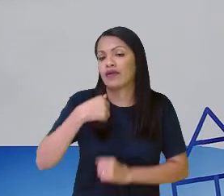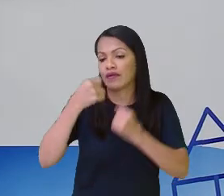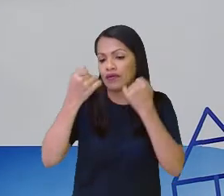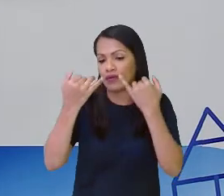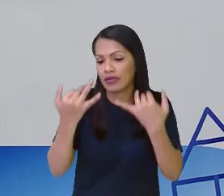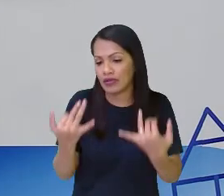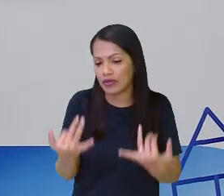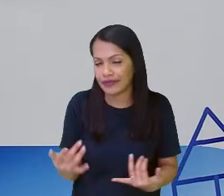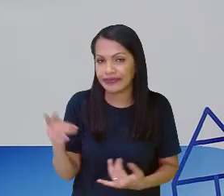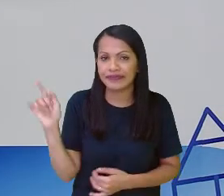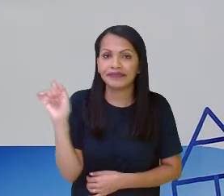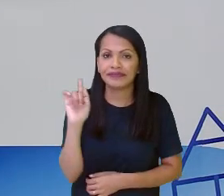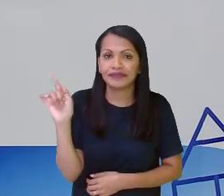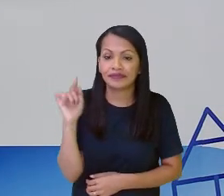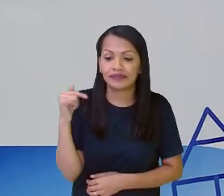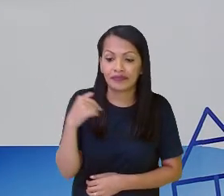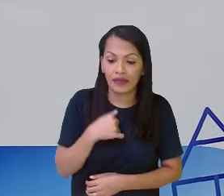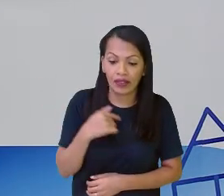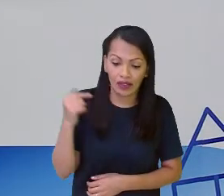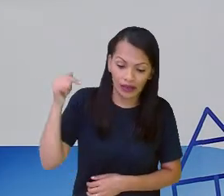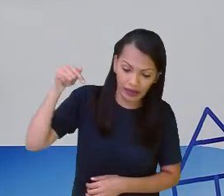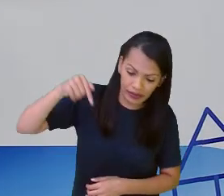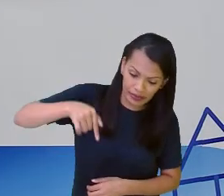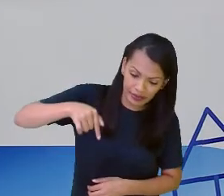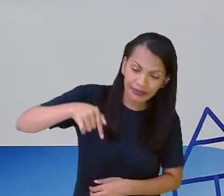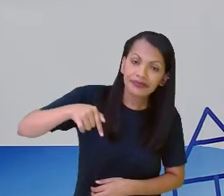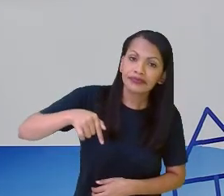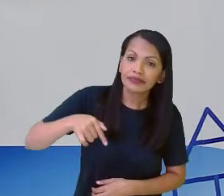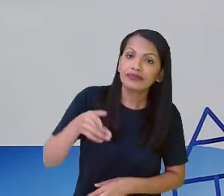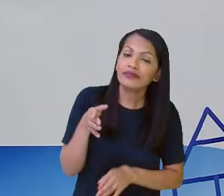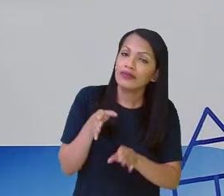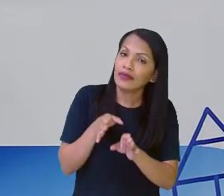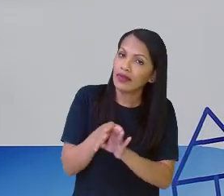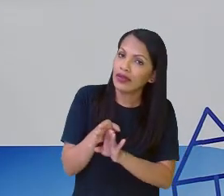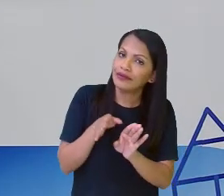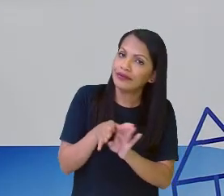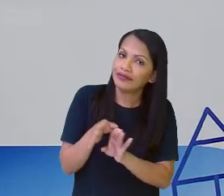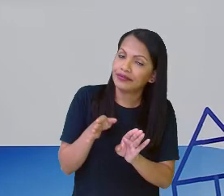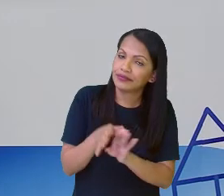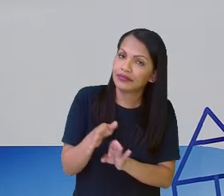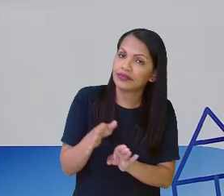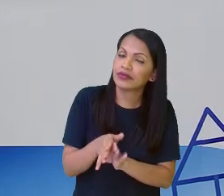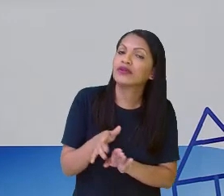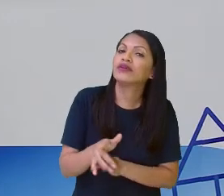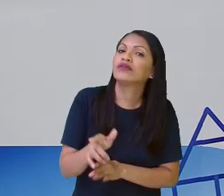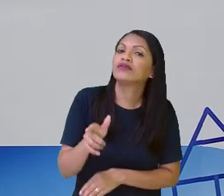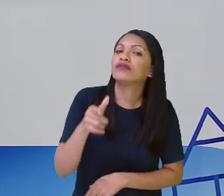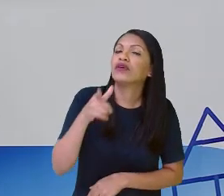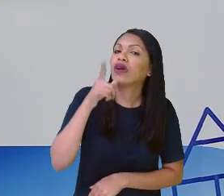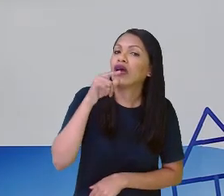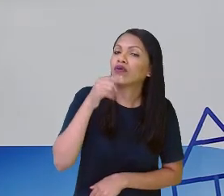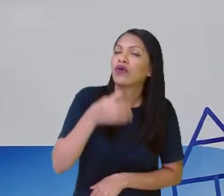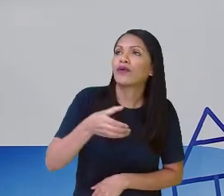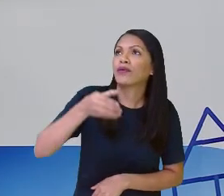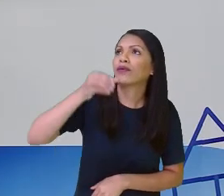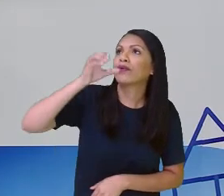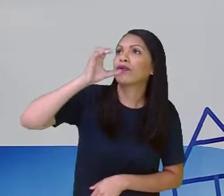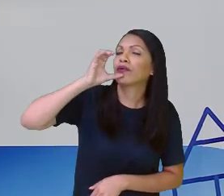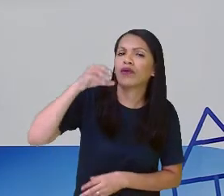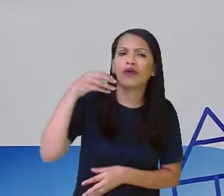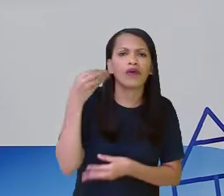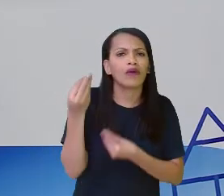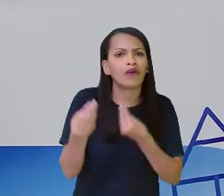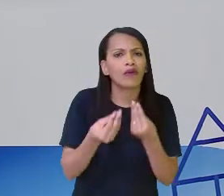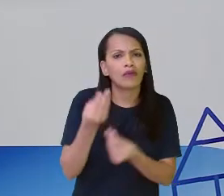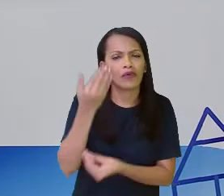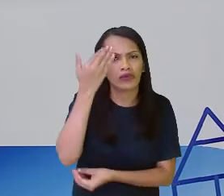refrigerante, mas estou aqui me redimindo, né, te incentivando a beber bastante água. Professora, como é que eu sei